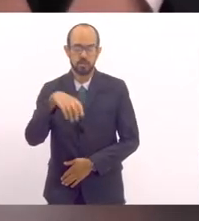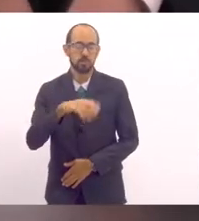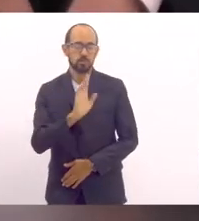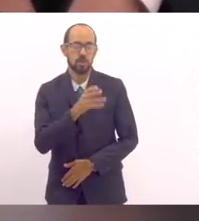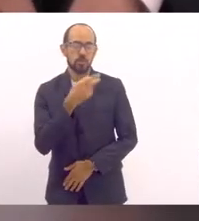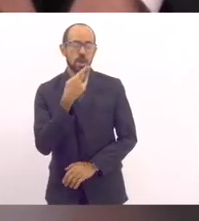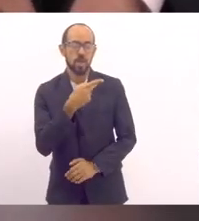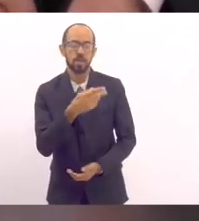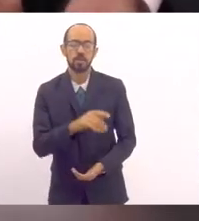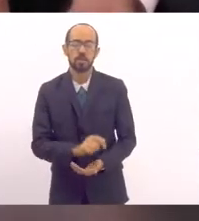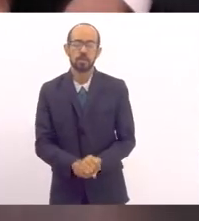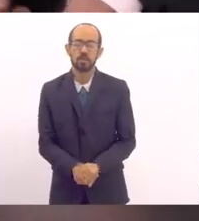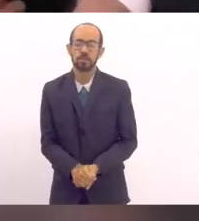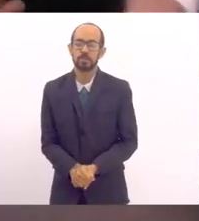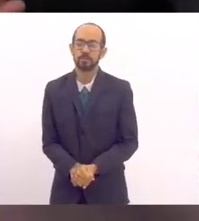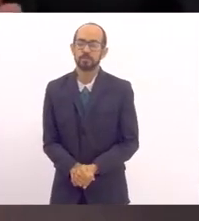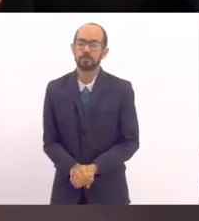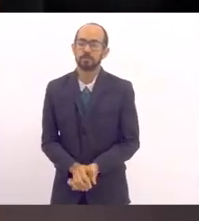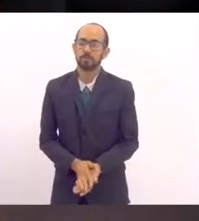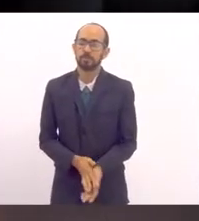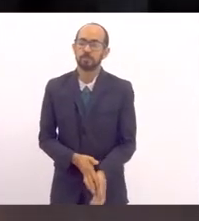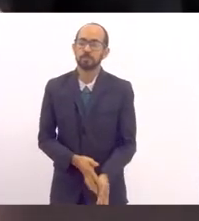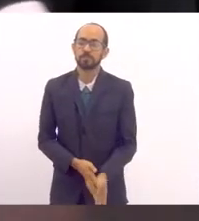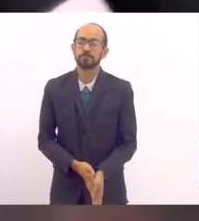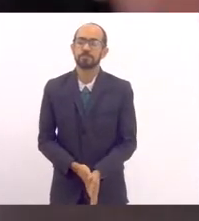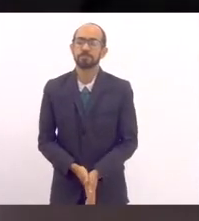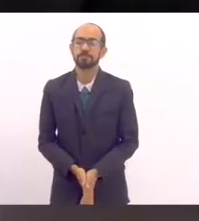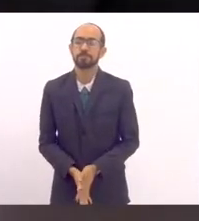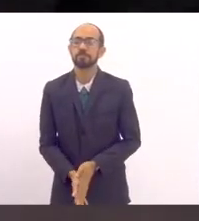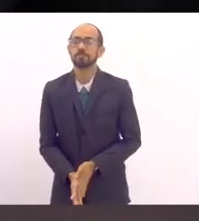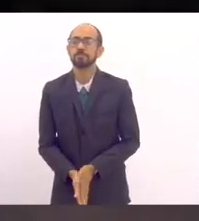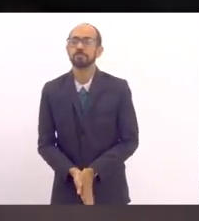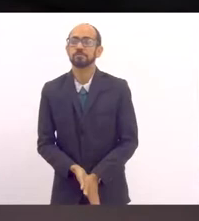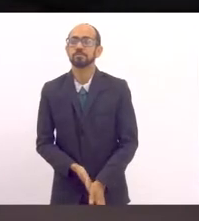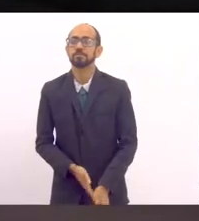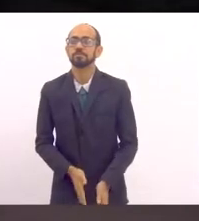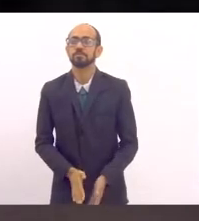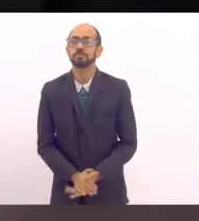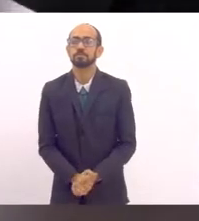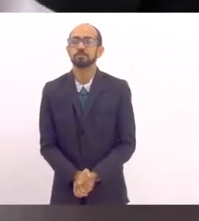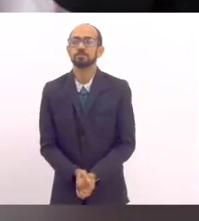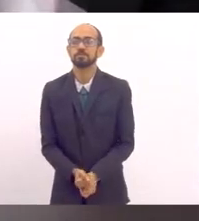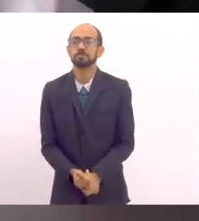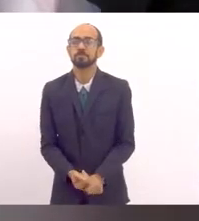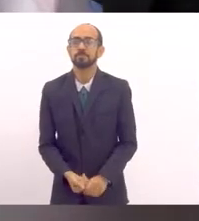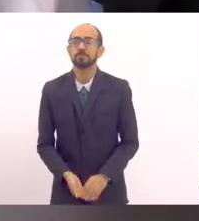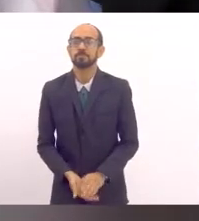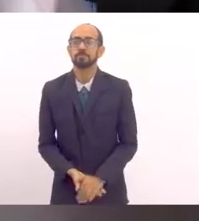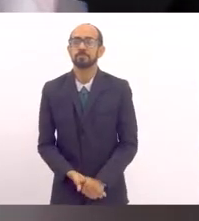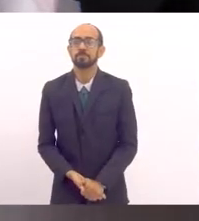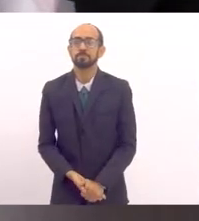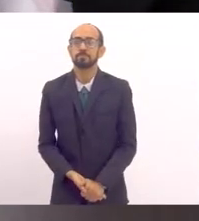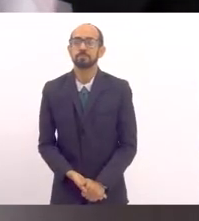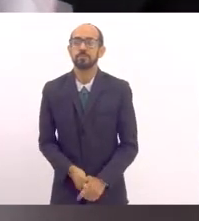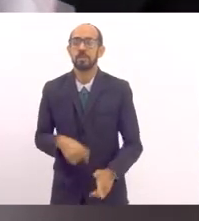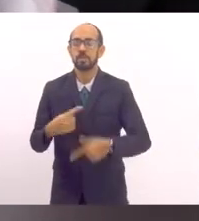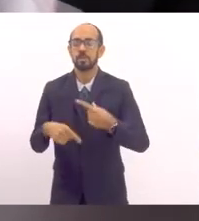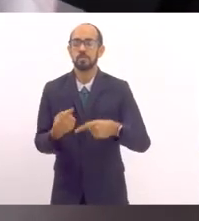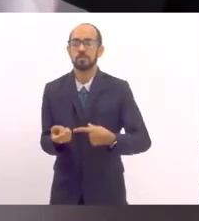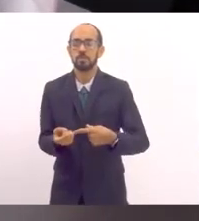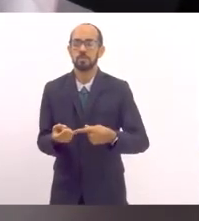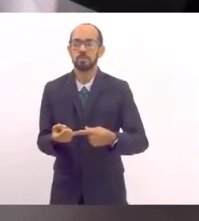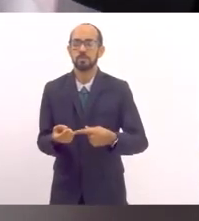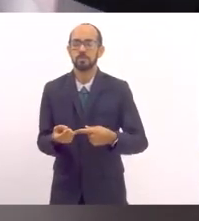citei, e também já foi citado. Não entendi muito o que estava escrito. Depois eu retorno.